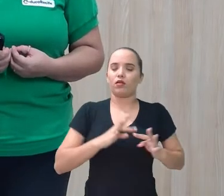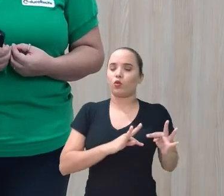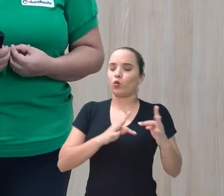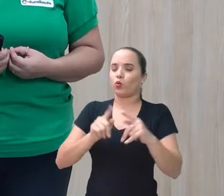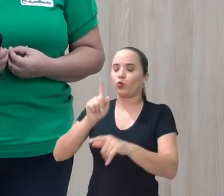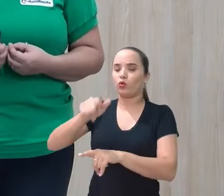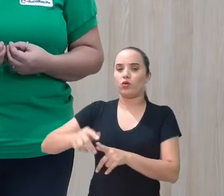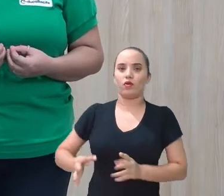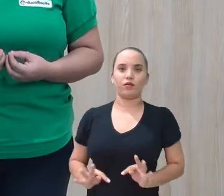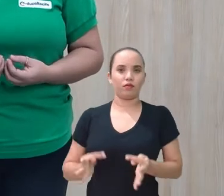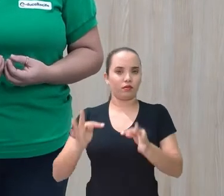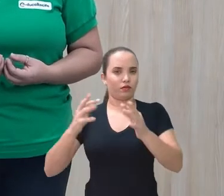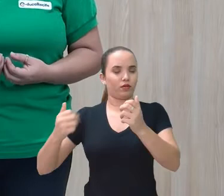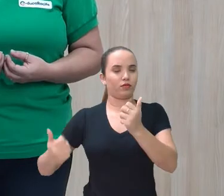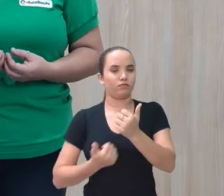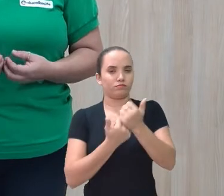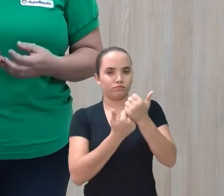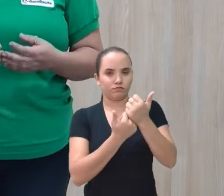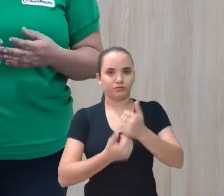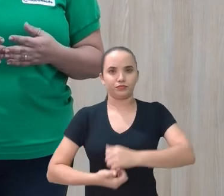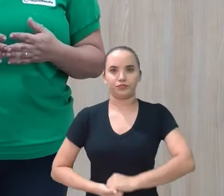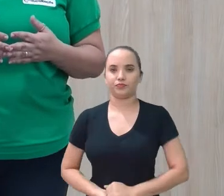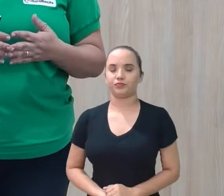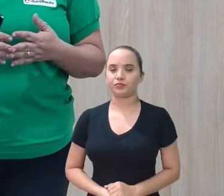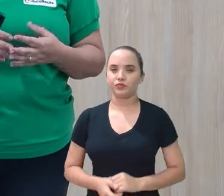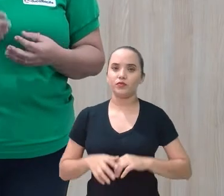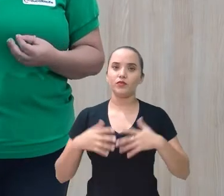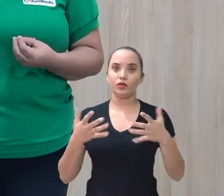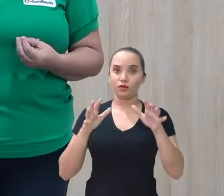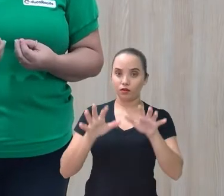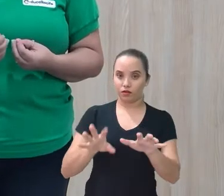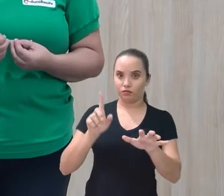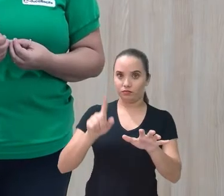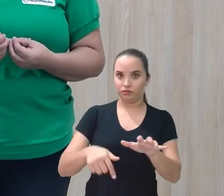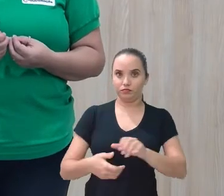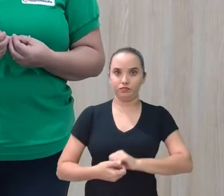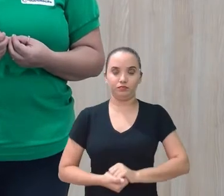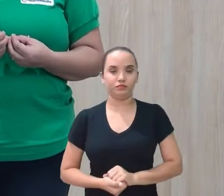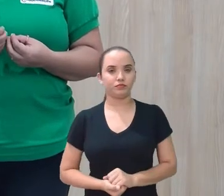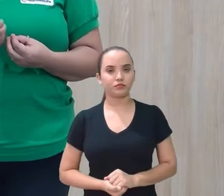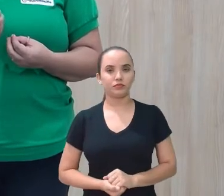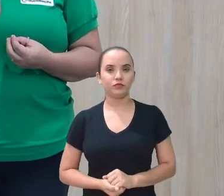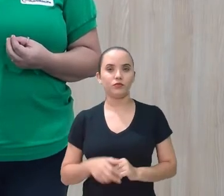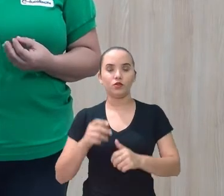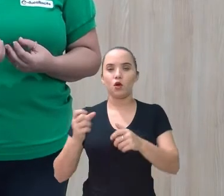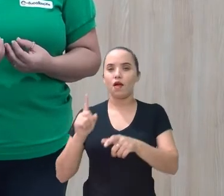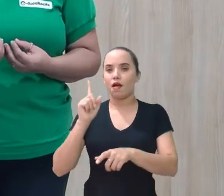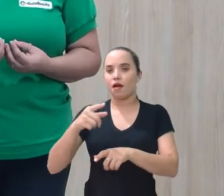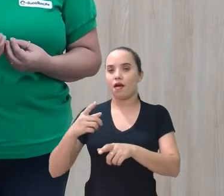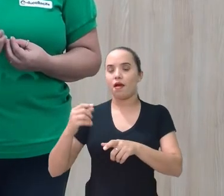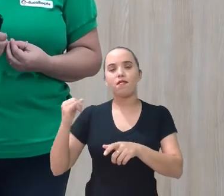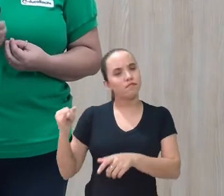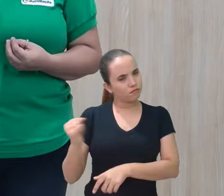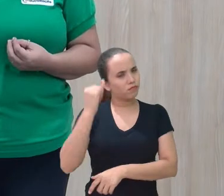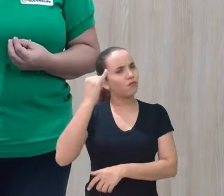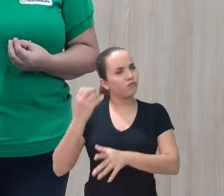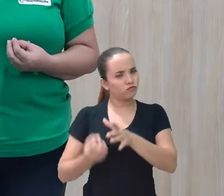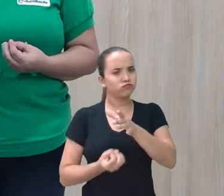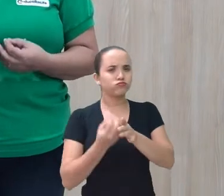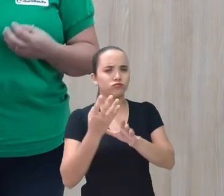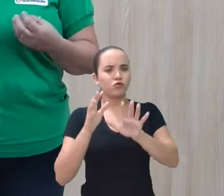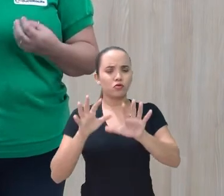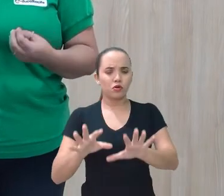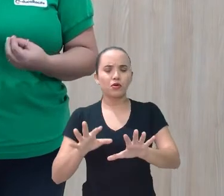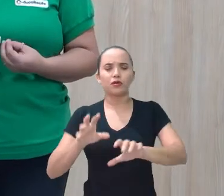de tecnologia assistiva. E essa é uma criação, não é? Importante, é uma parte